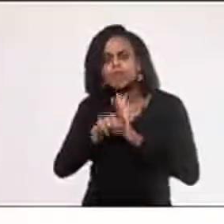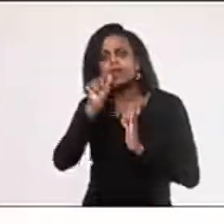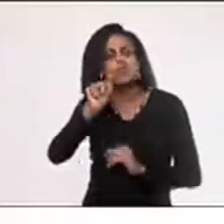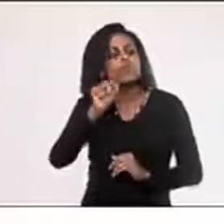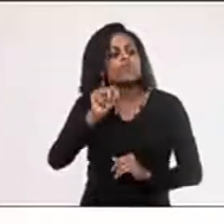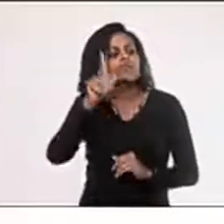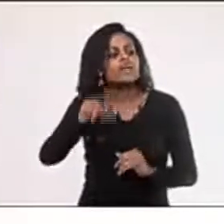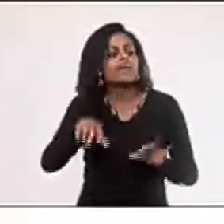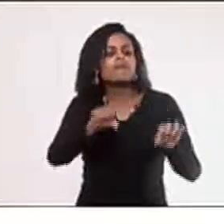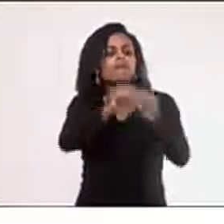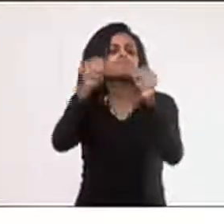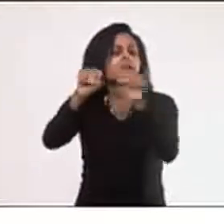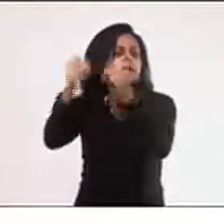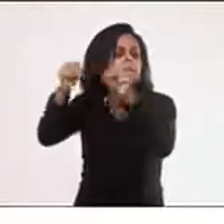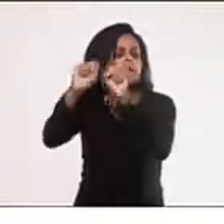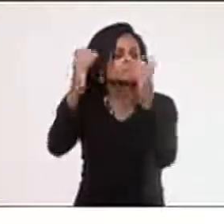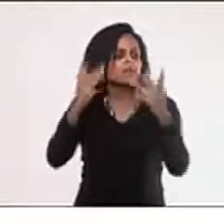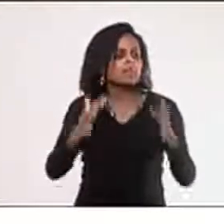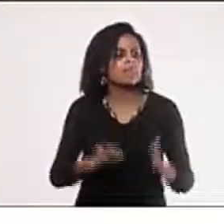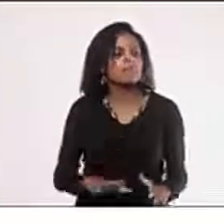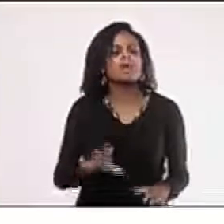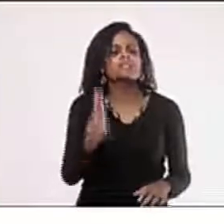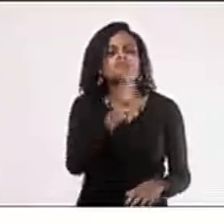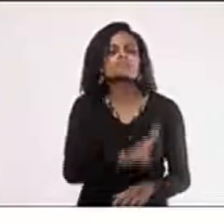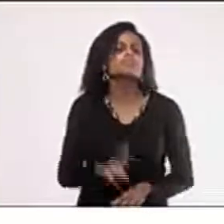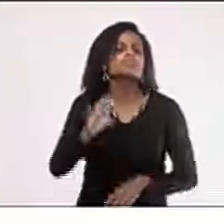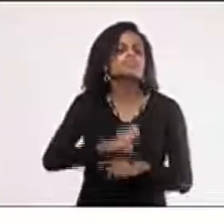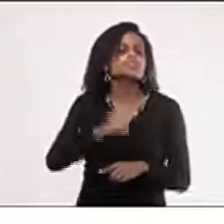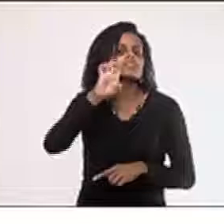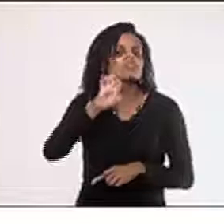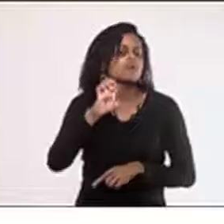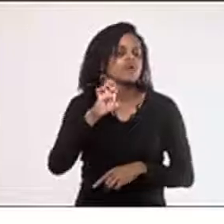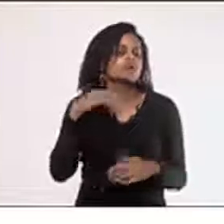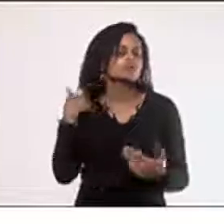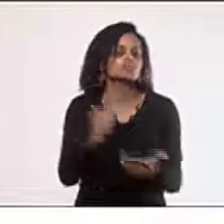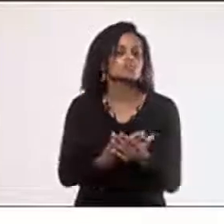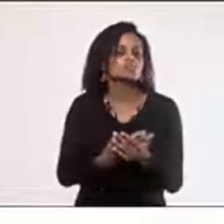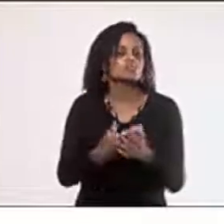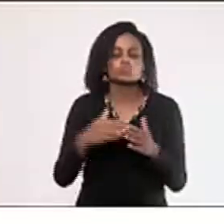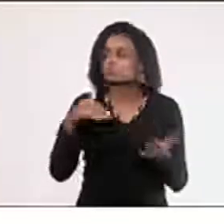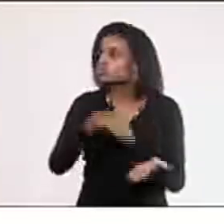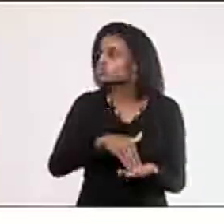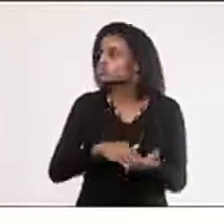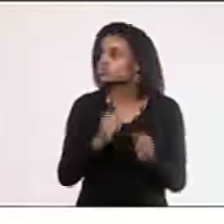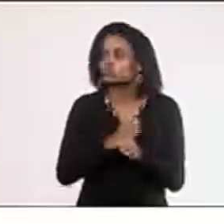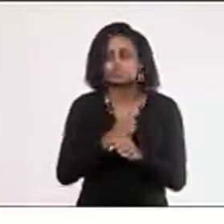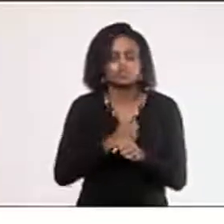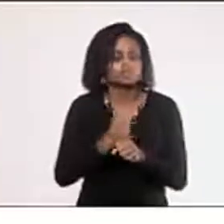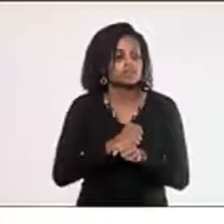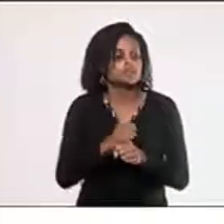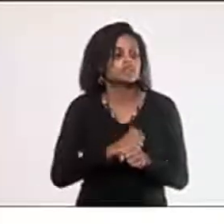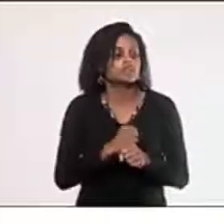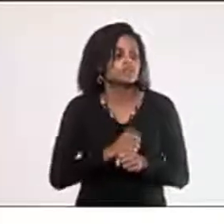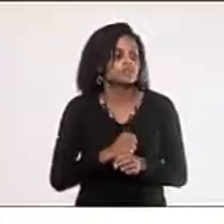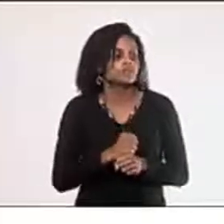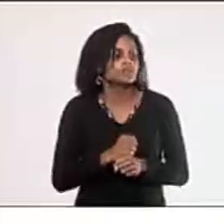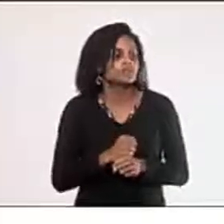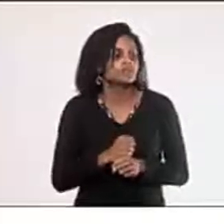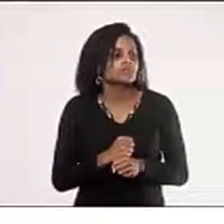o sucateamento das universidades estaduais nos últimos anos. É isso que precisa ser